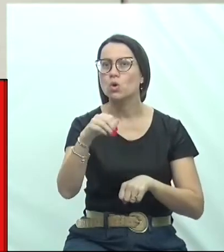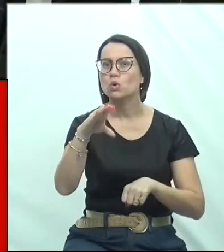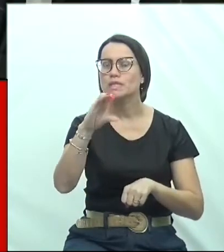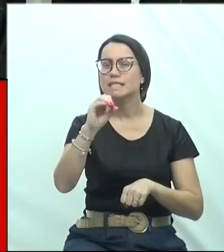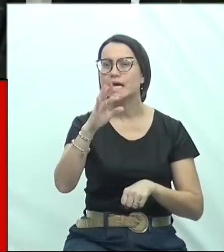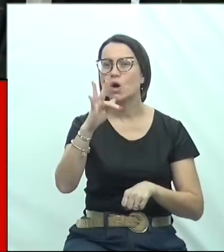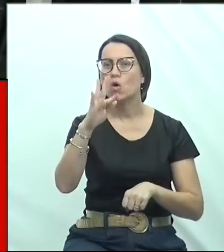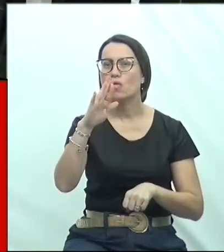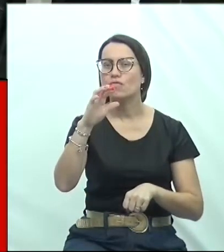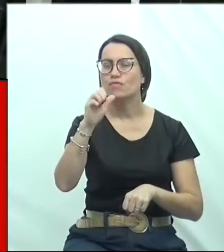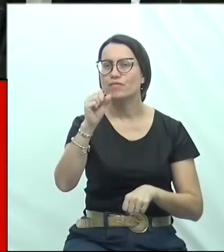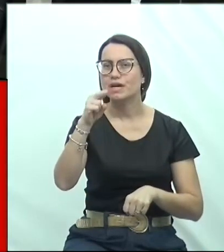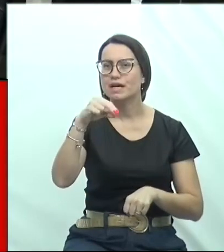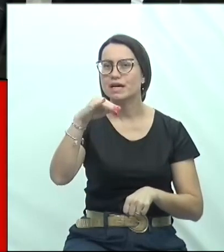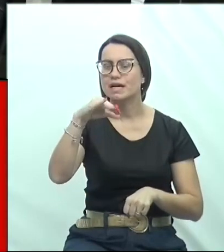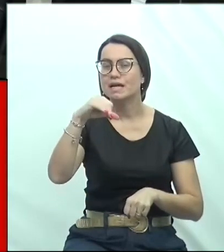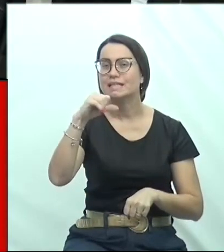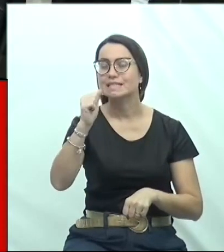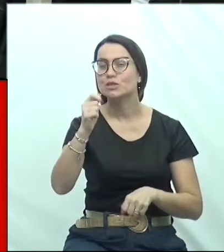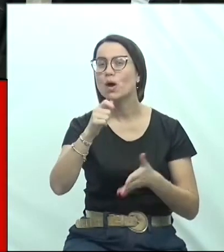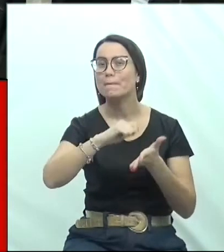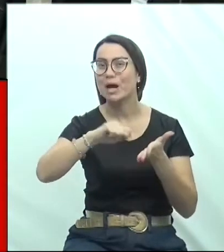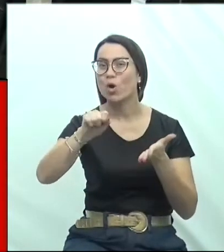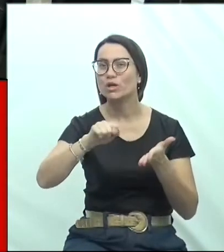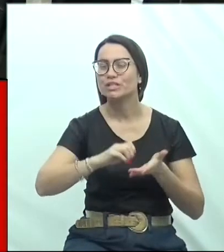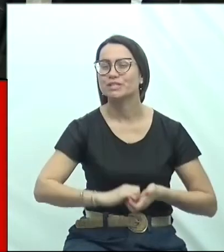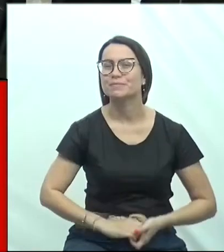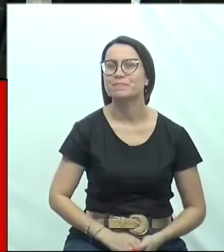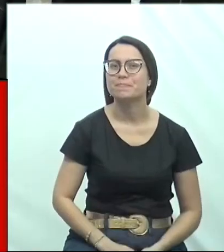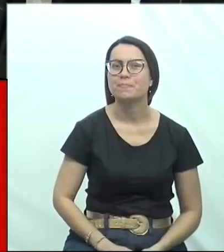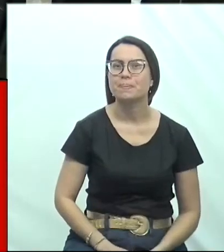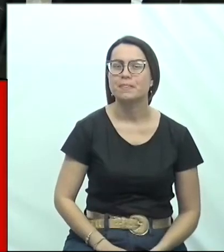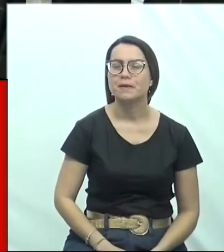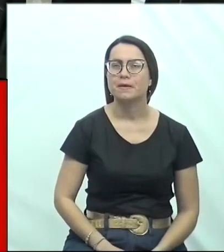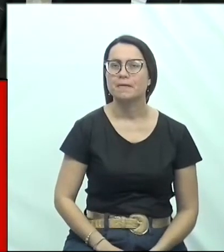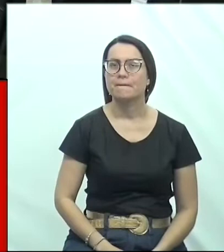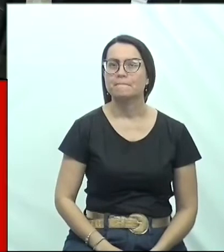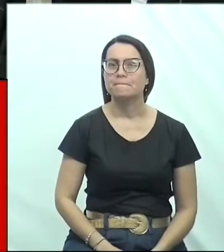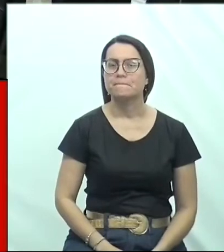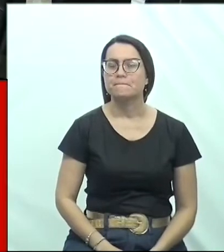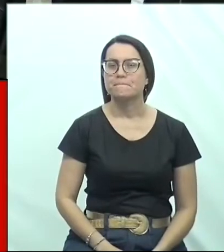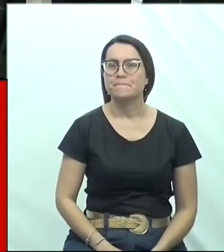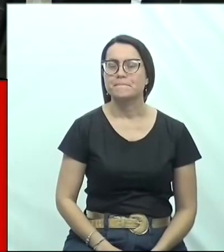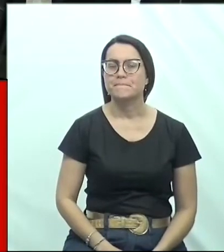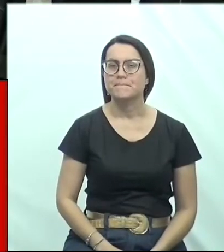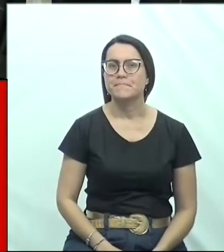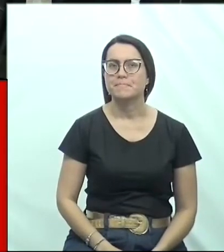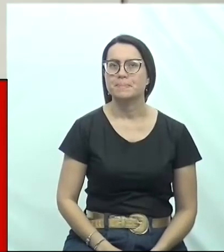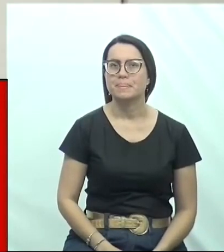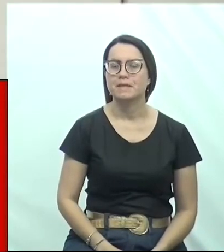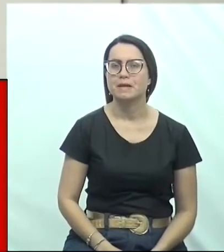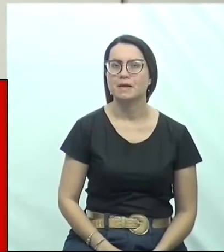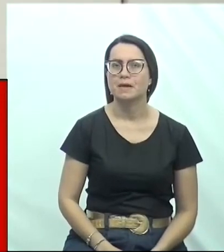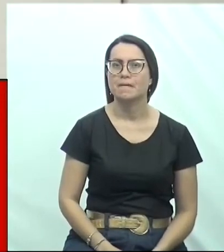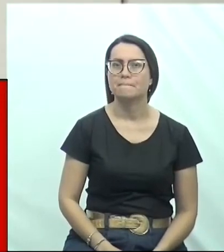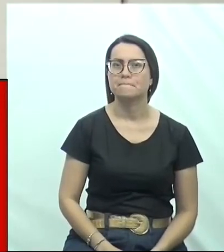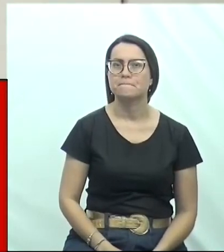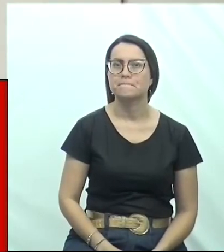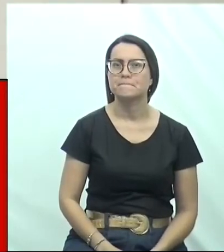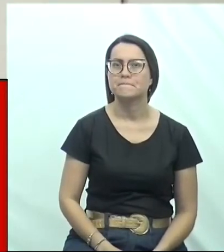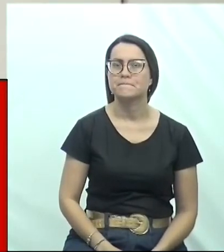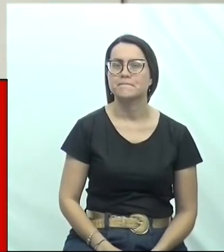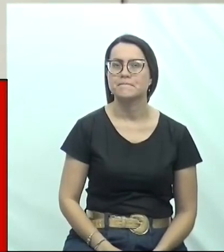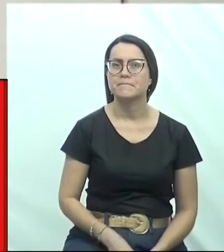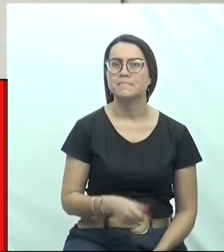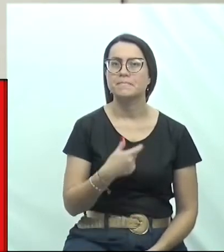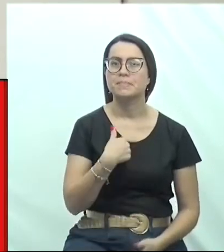Atendido de plano, senhor vereador. Obrigado. Questão de ordem, senhor presidente. Questão de ordem cedida ao vereador Antônio de Oliveira. A minha questão de ordem é para agradecer a todos